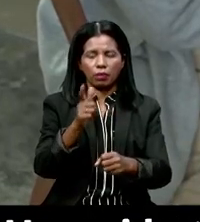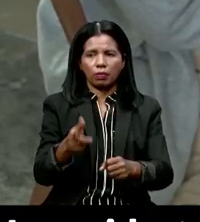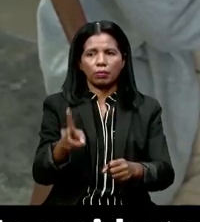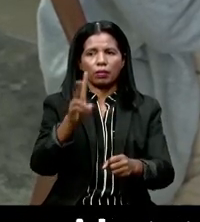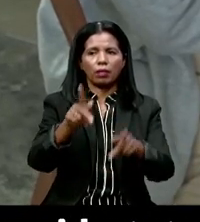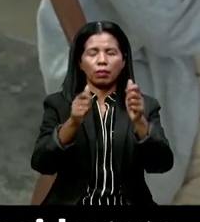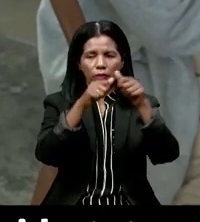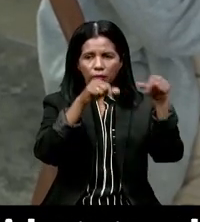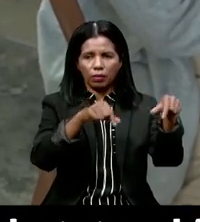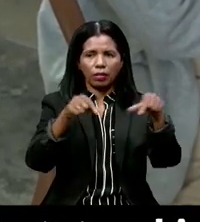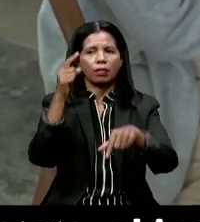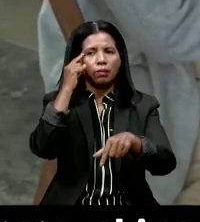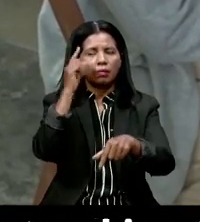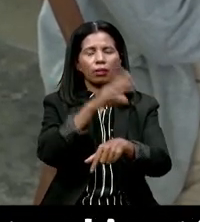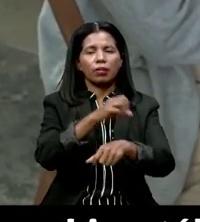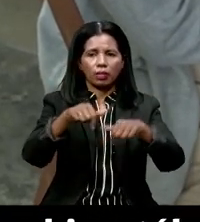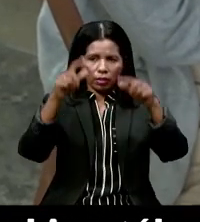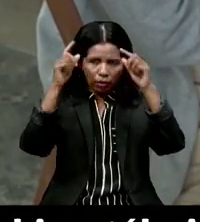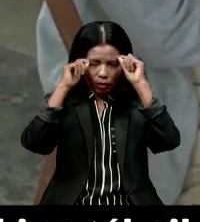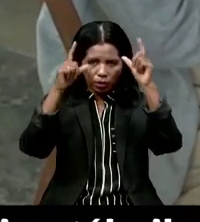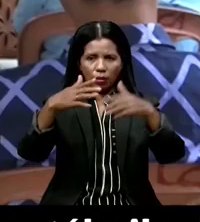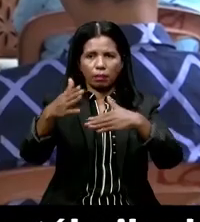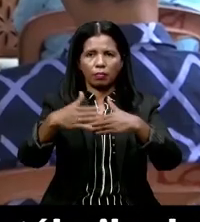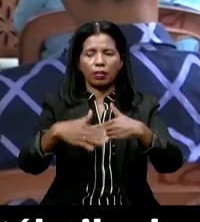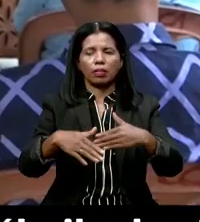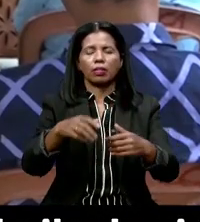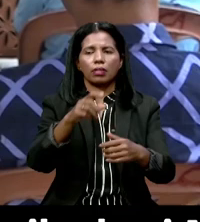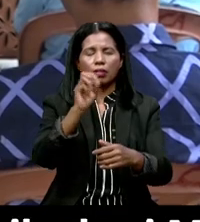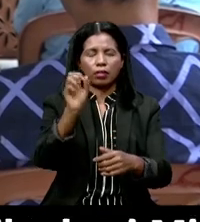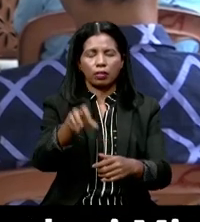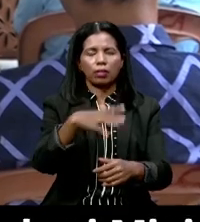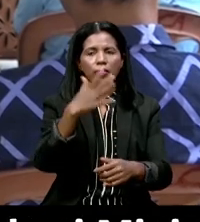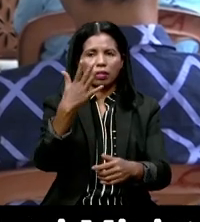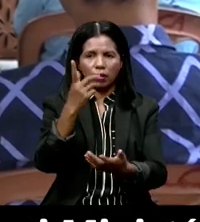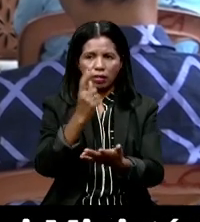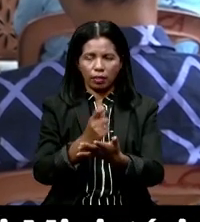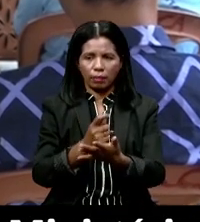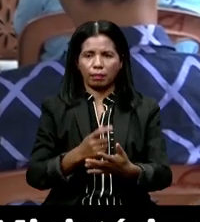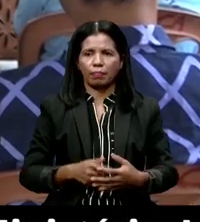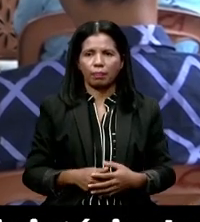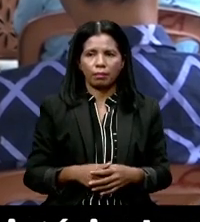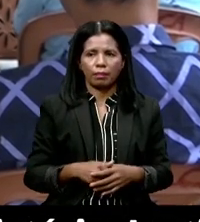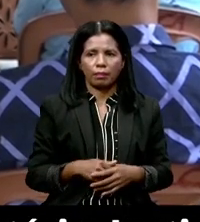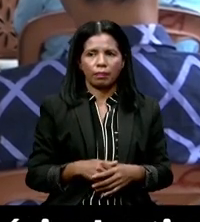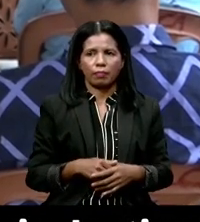mo deficiência mata e a Timor-Leste besic rihun sanulo resen lima. Tito Silva, Tomás Soares, GMN.